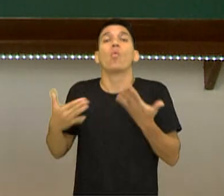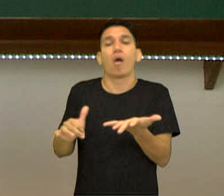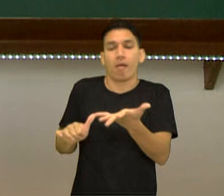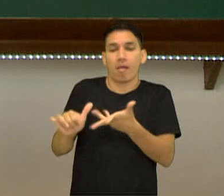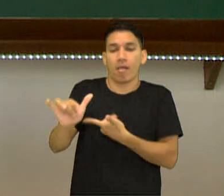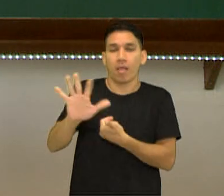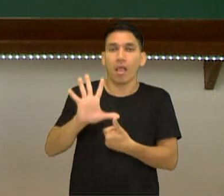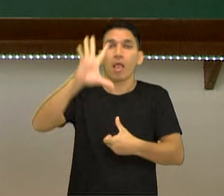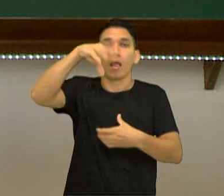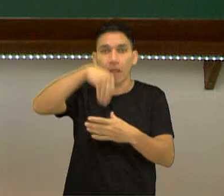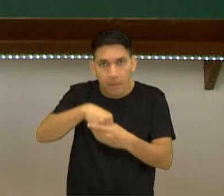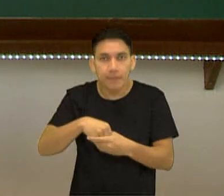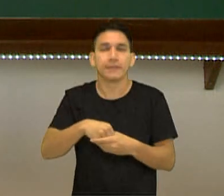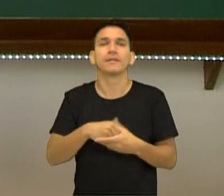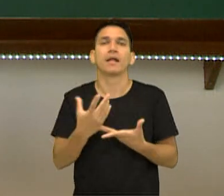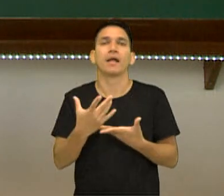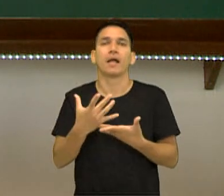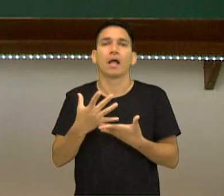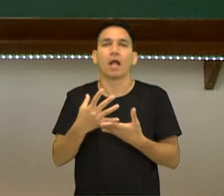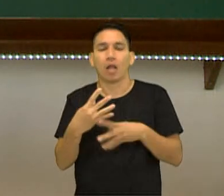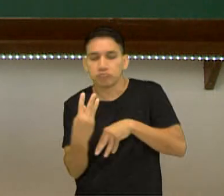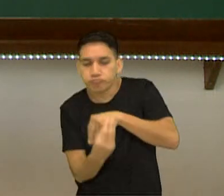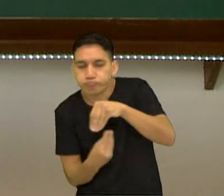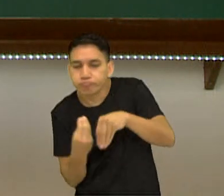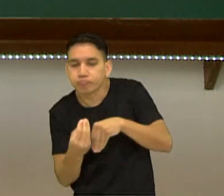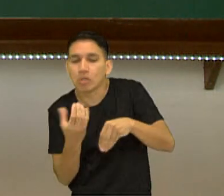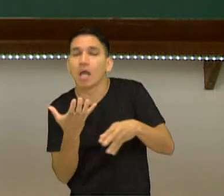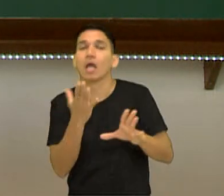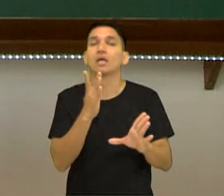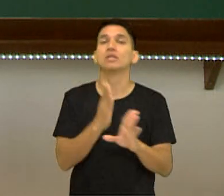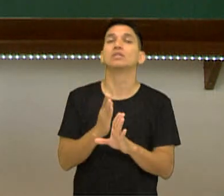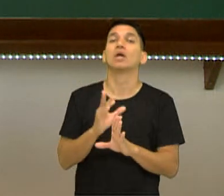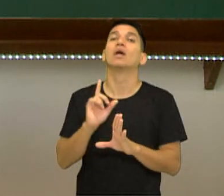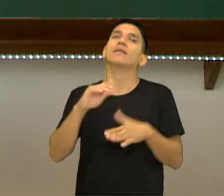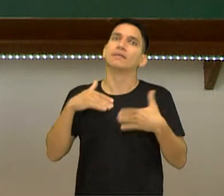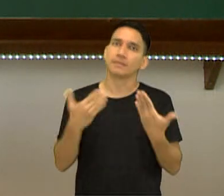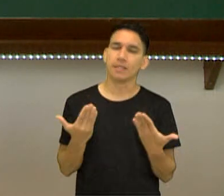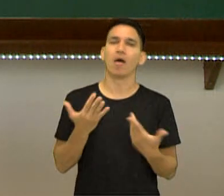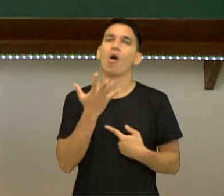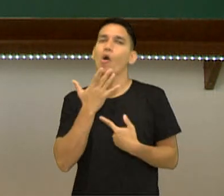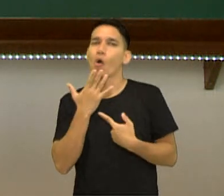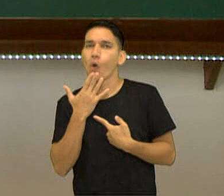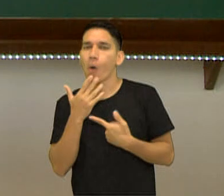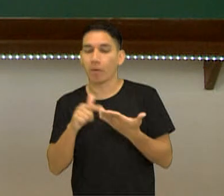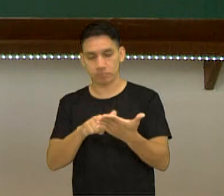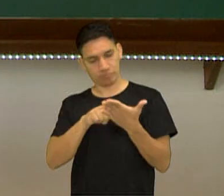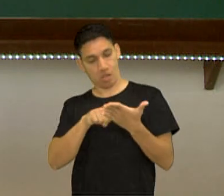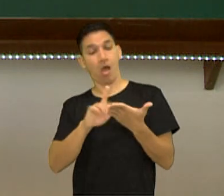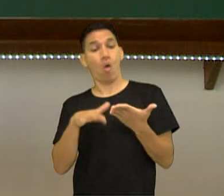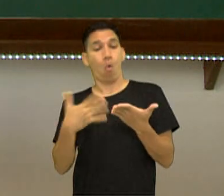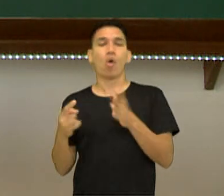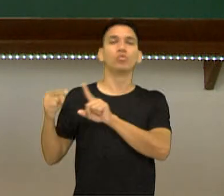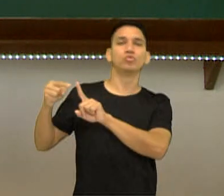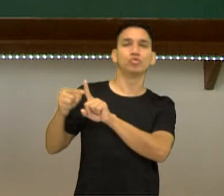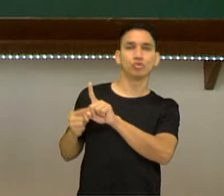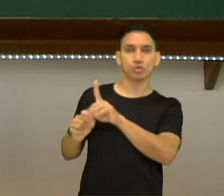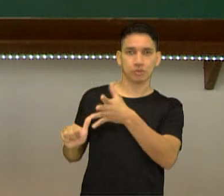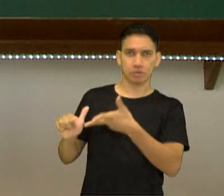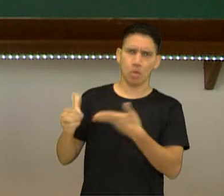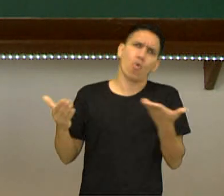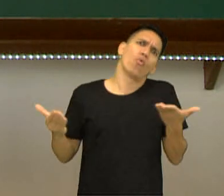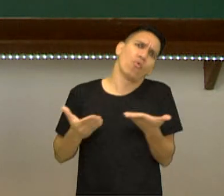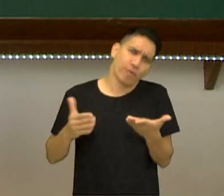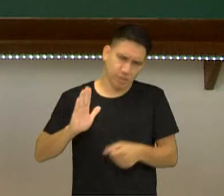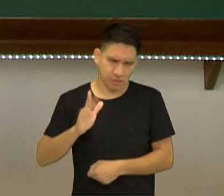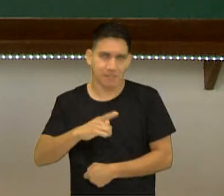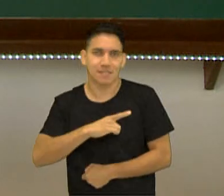uma determinada substância que queremos descobrir. A cor vai indicar o tipo do elemento. E aí existem máquinas hoje em dia